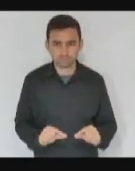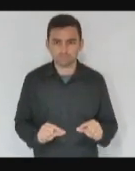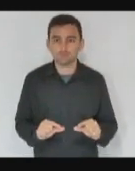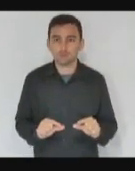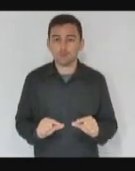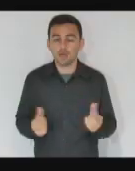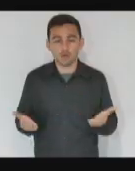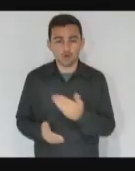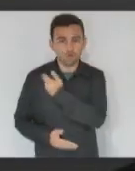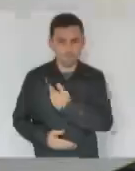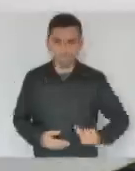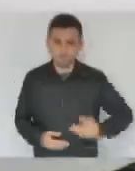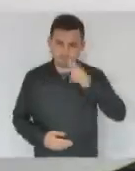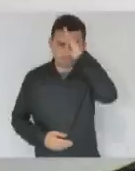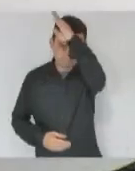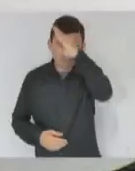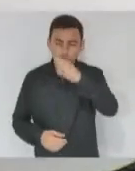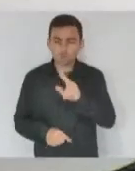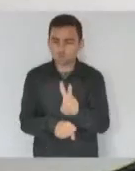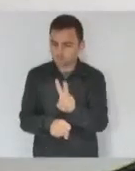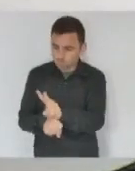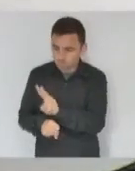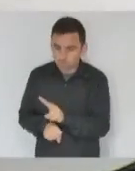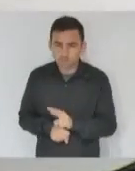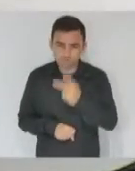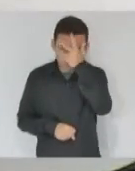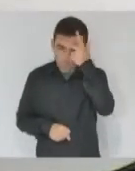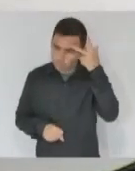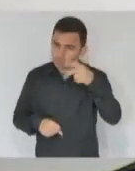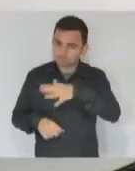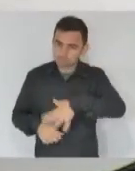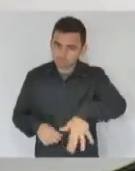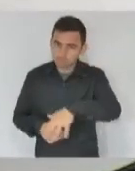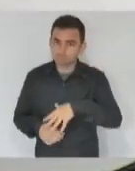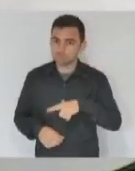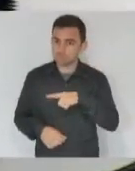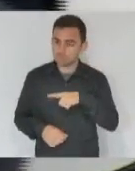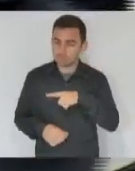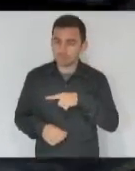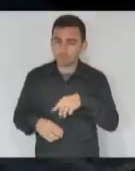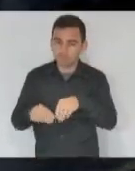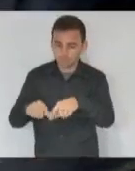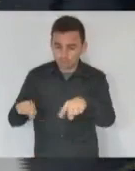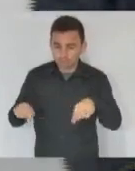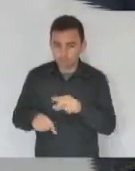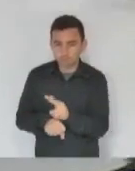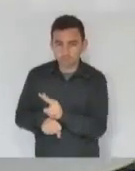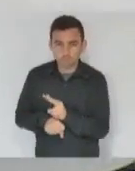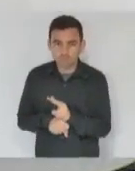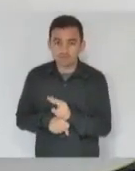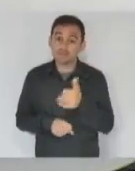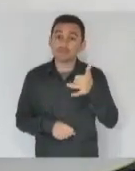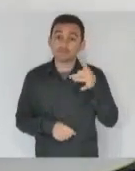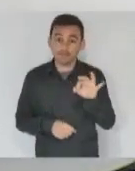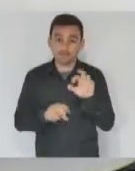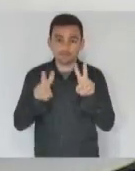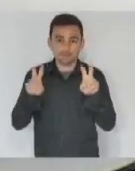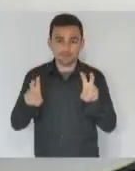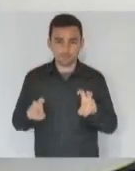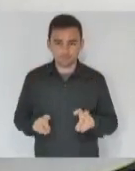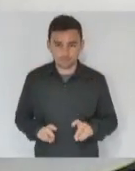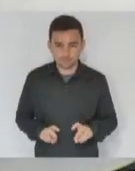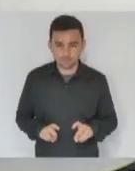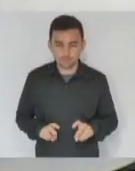campo, preservando a vida e a propriedade dos proprietários. Ou seja, um resumo em 10 tópicos de que,